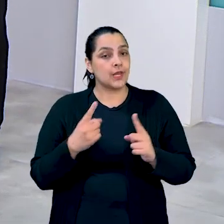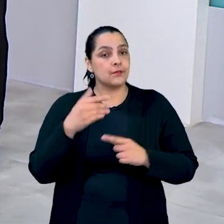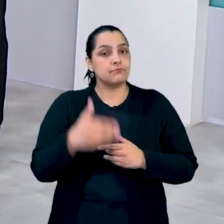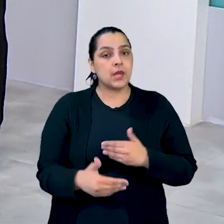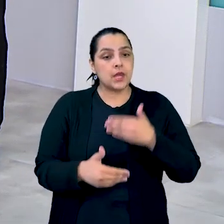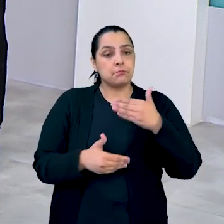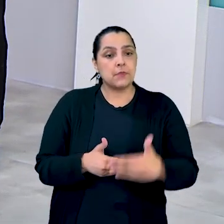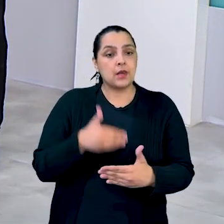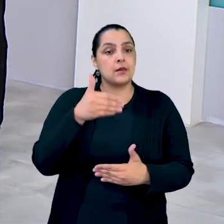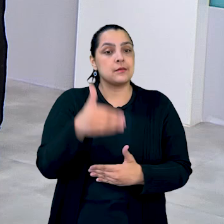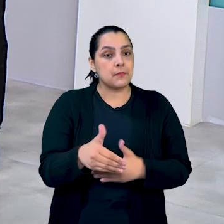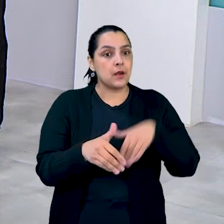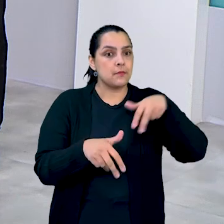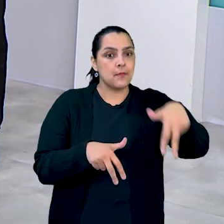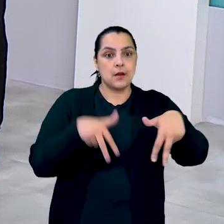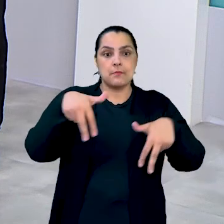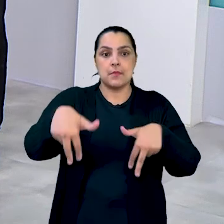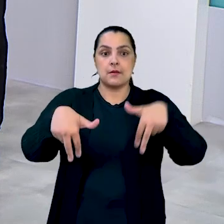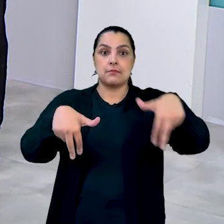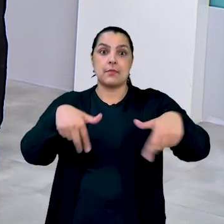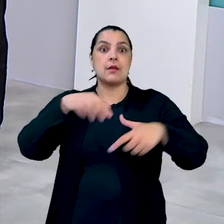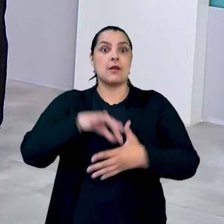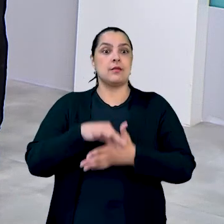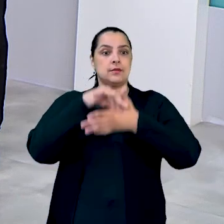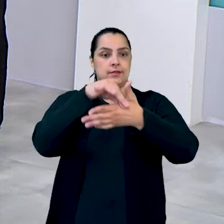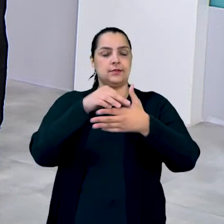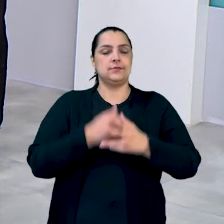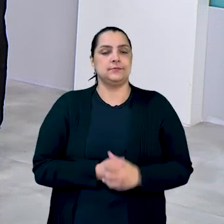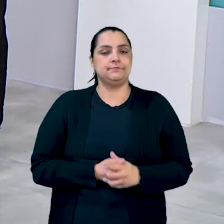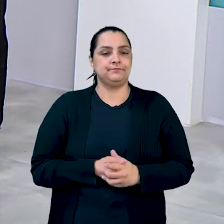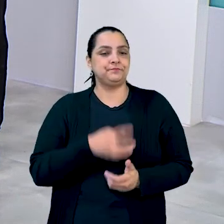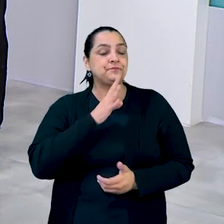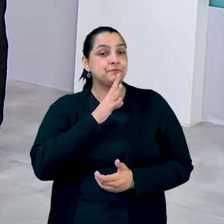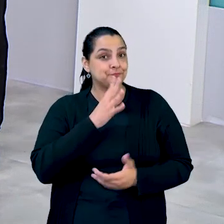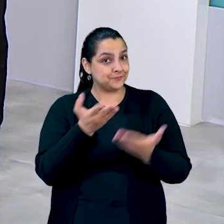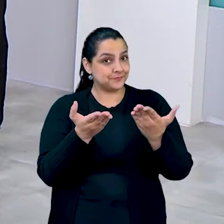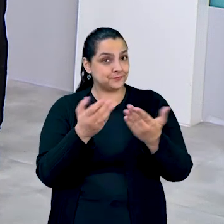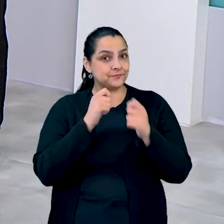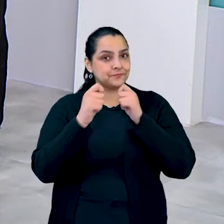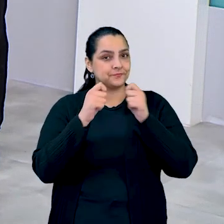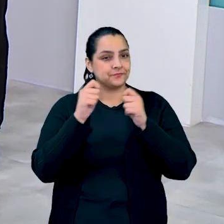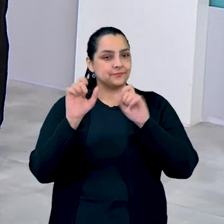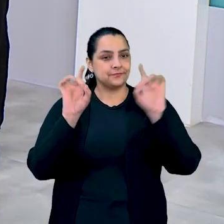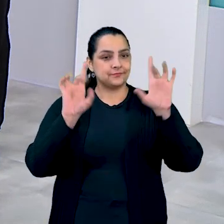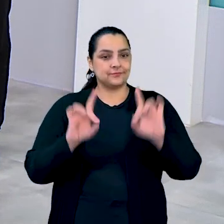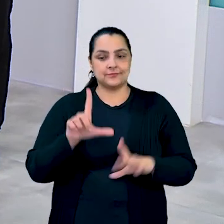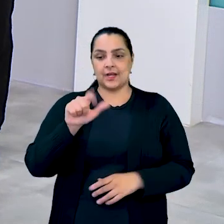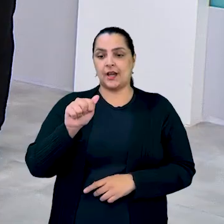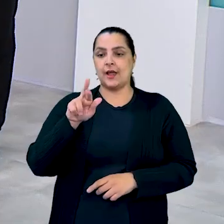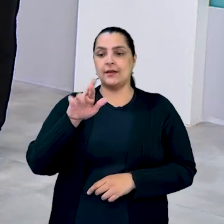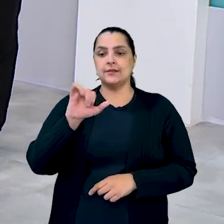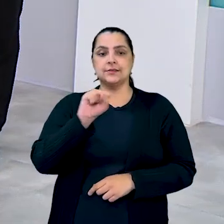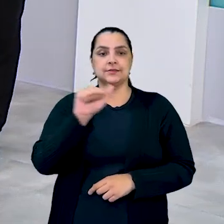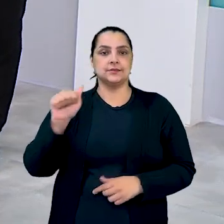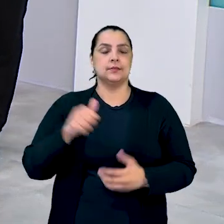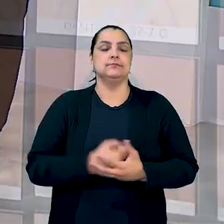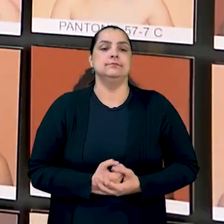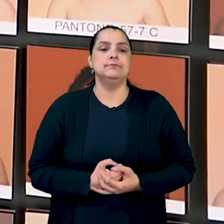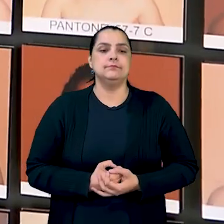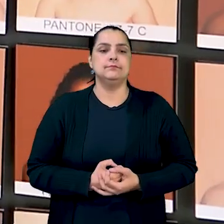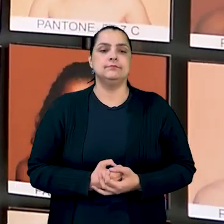a passo elas têm conquistado lugares de destaque e de liderança. Vamos conhecer algumas delas na reportagem especial de Larissa